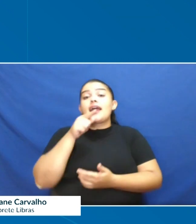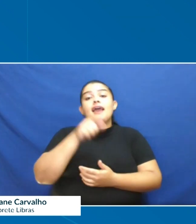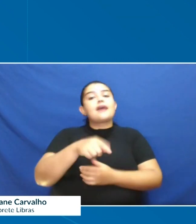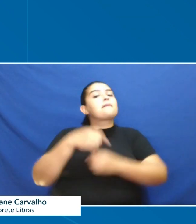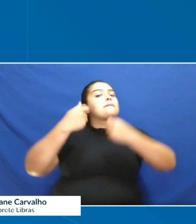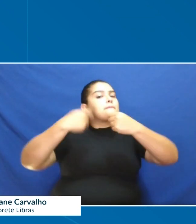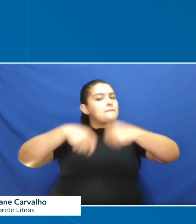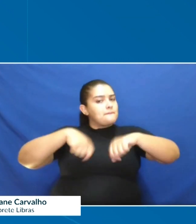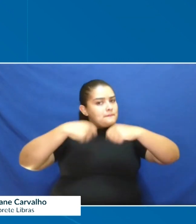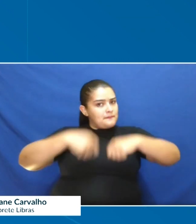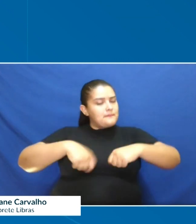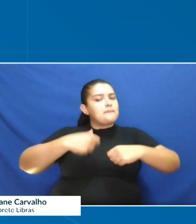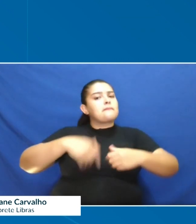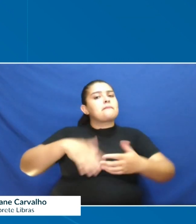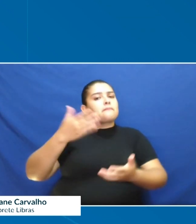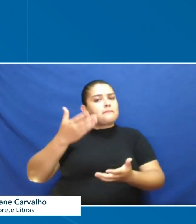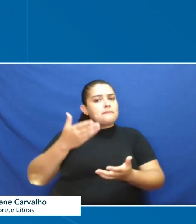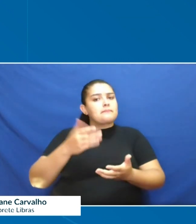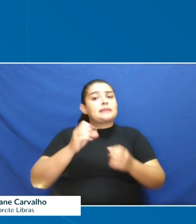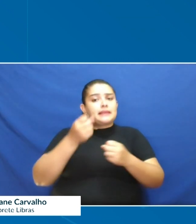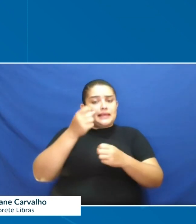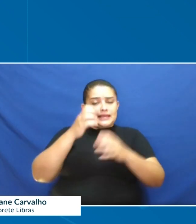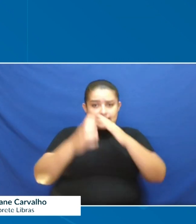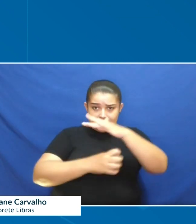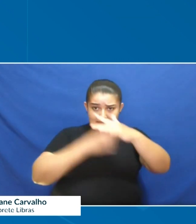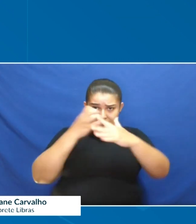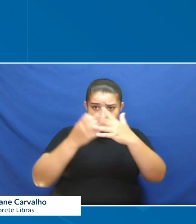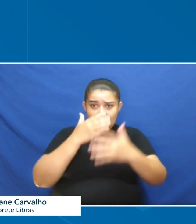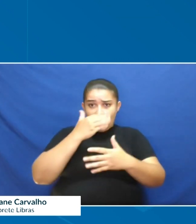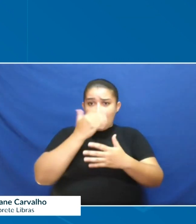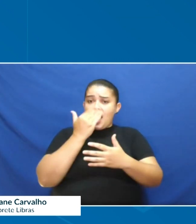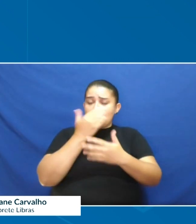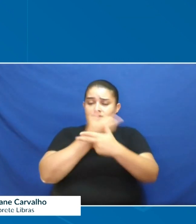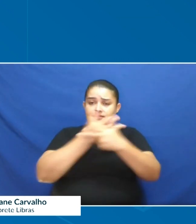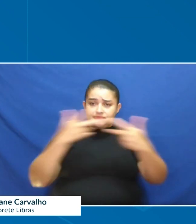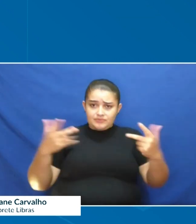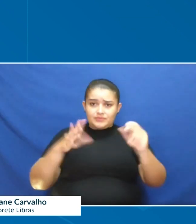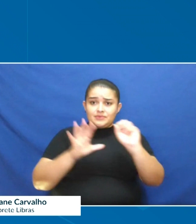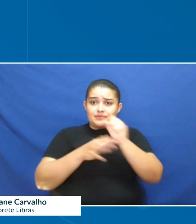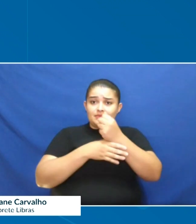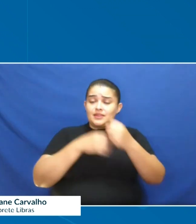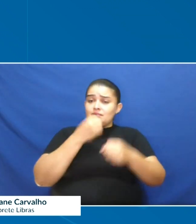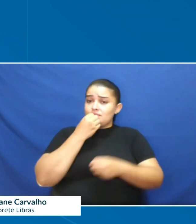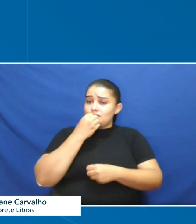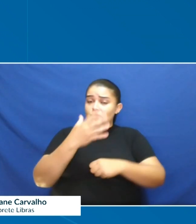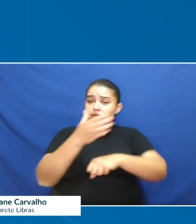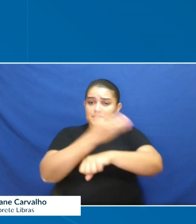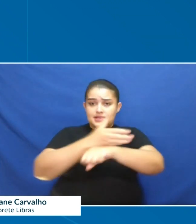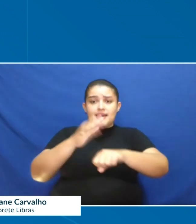mesmo empresas alimentícias que já não estavam trabalhando com as boas práticas, essas